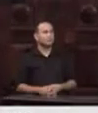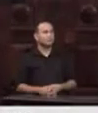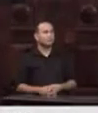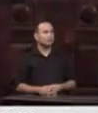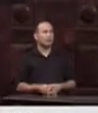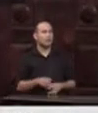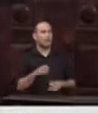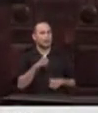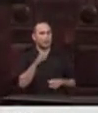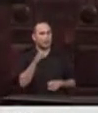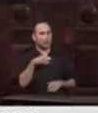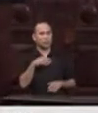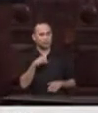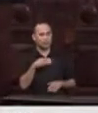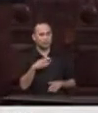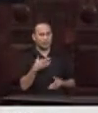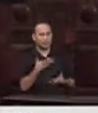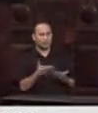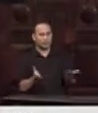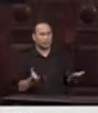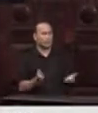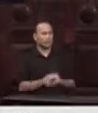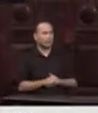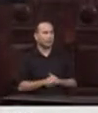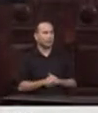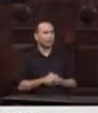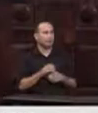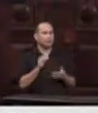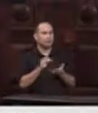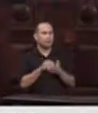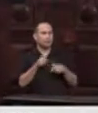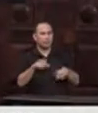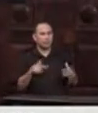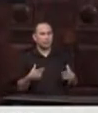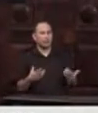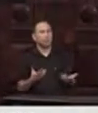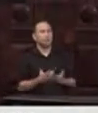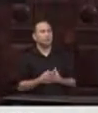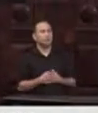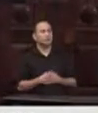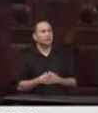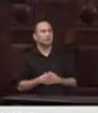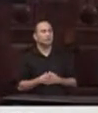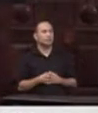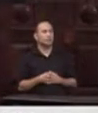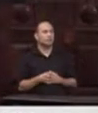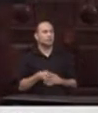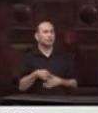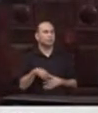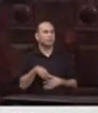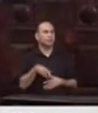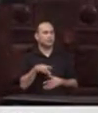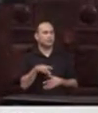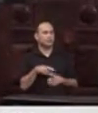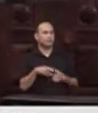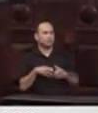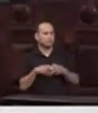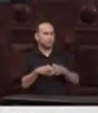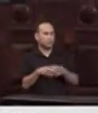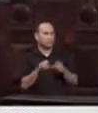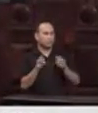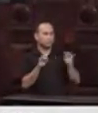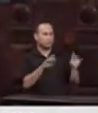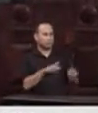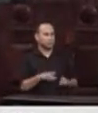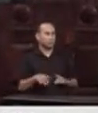nossa economia, um desemprego gritante e queda da arrecadação de royalties e participações especiais, tanto para o Estado